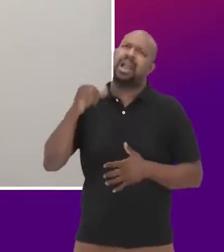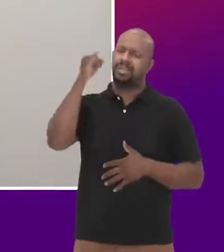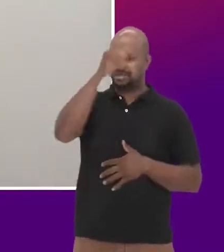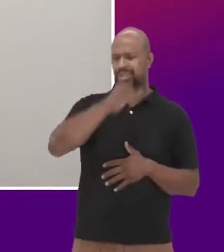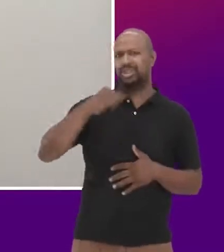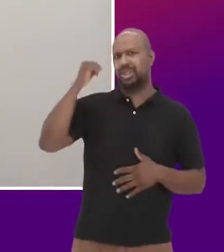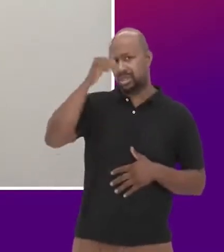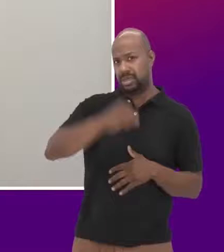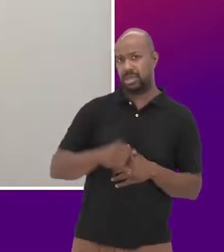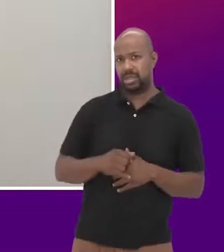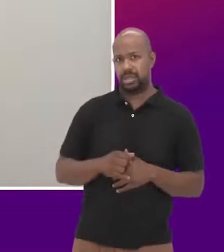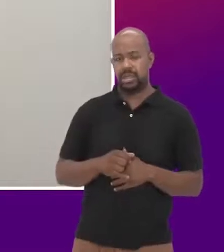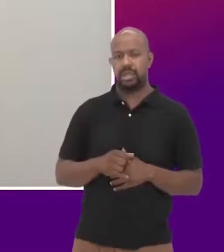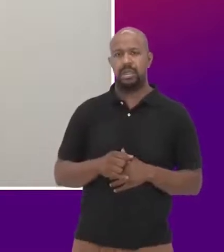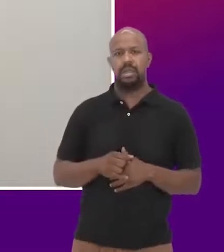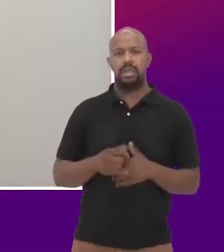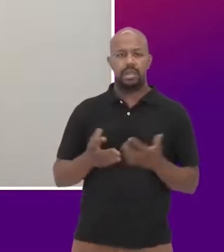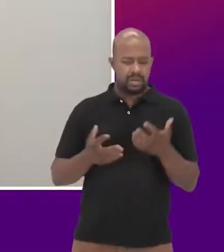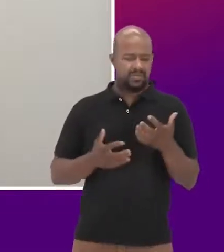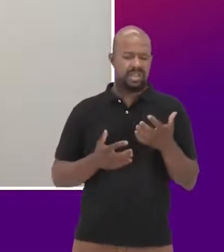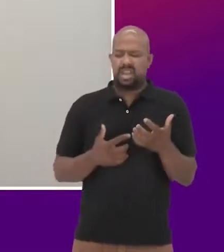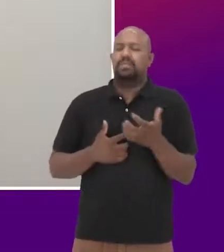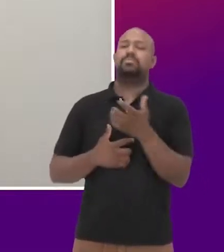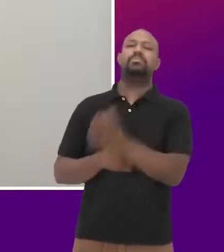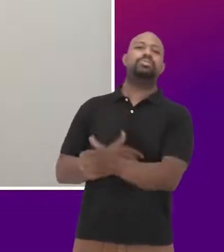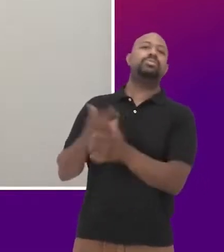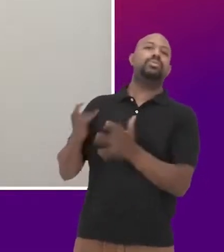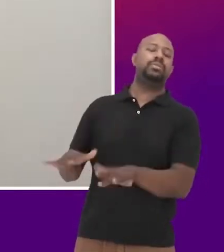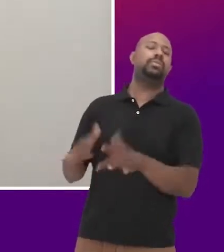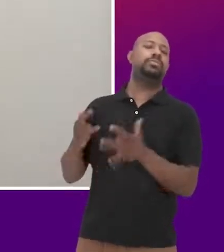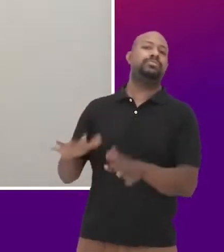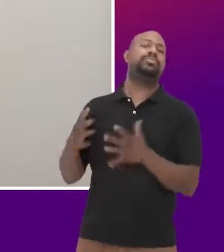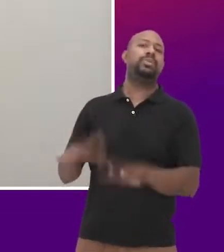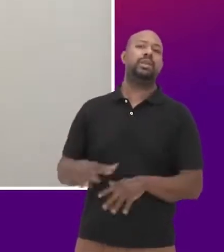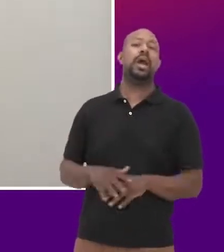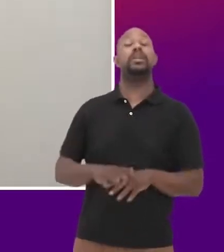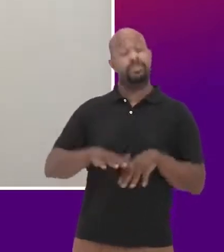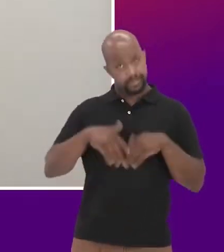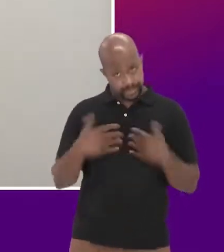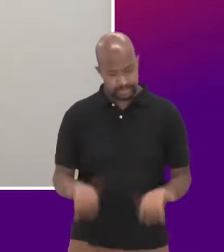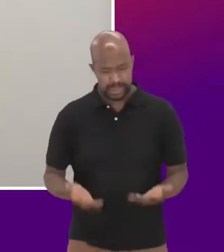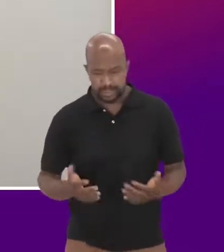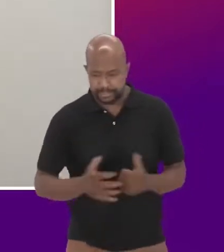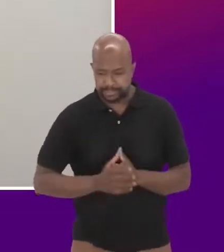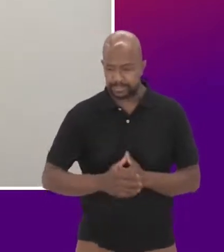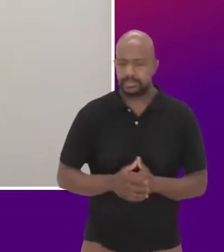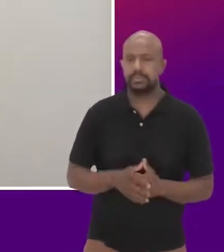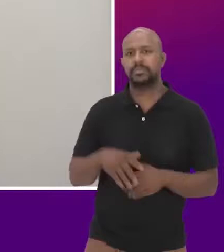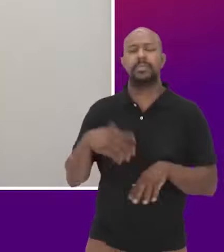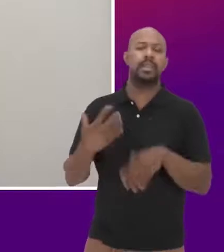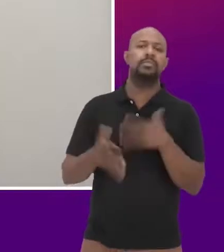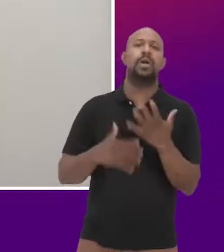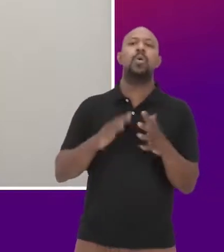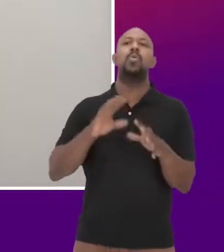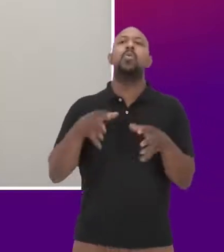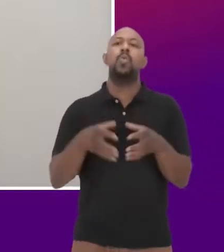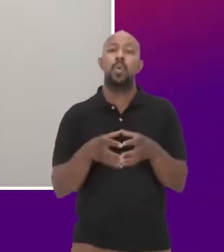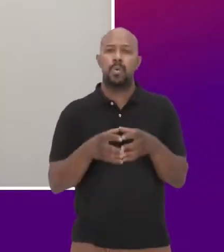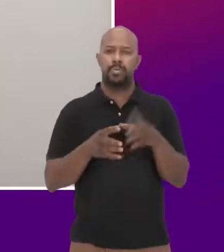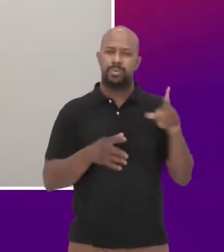antiga. E começaram a recusar. Pois bem, no meio disso, um